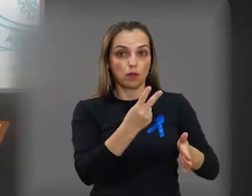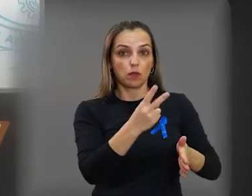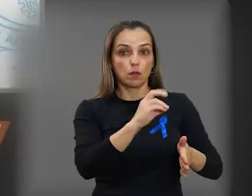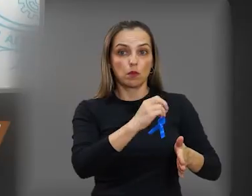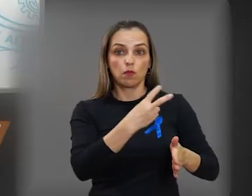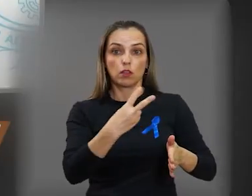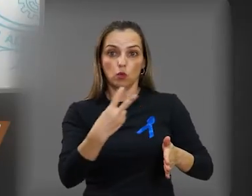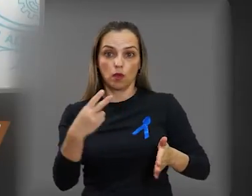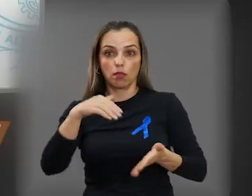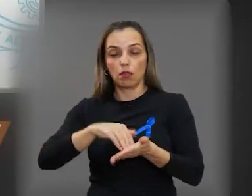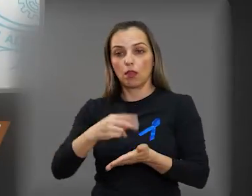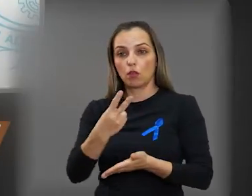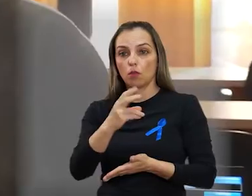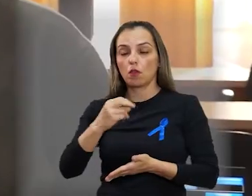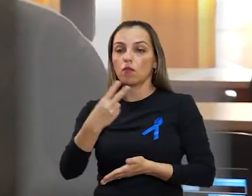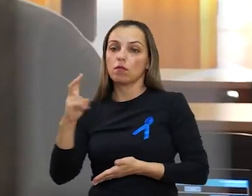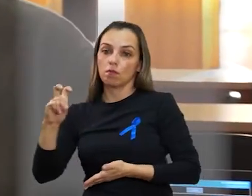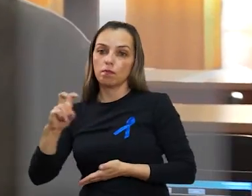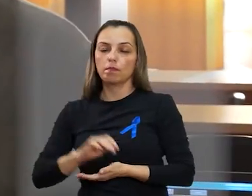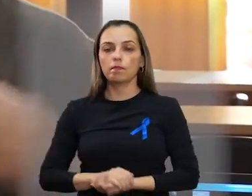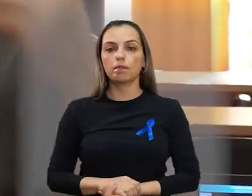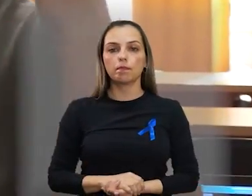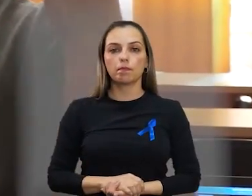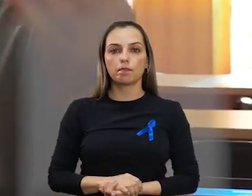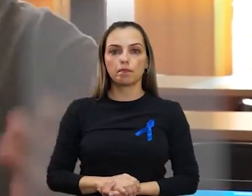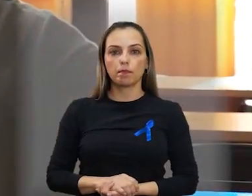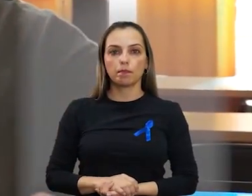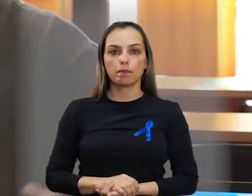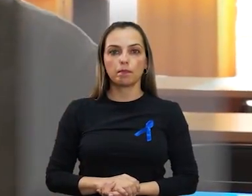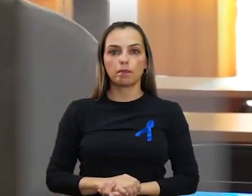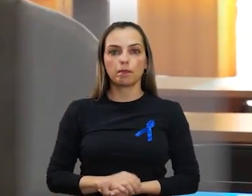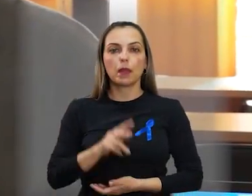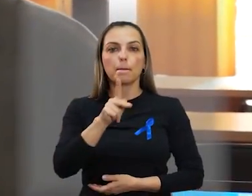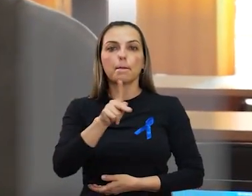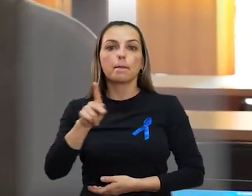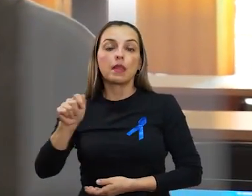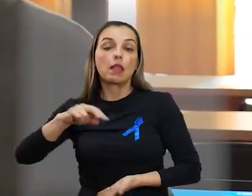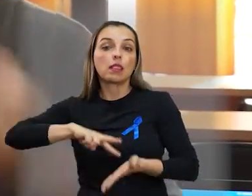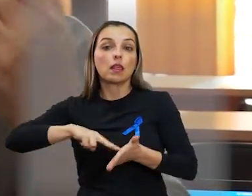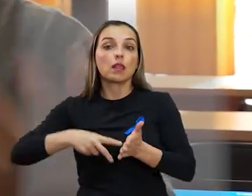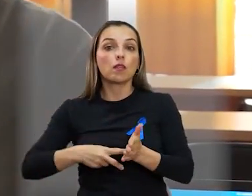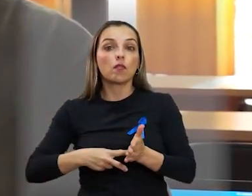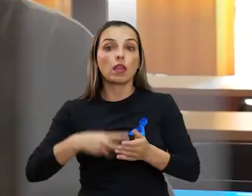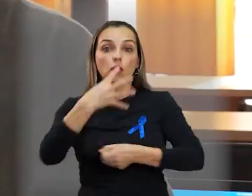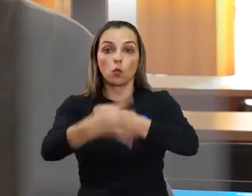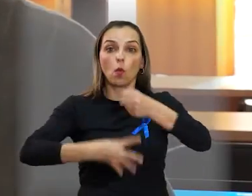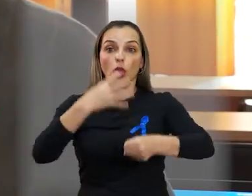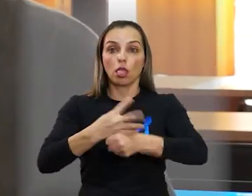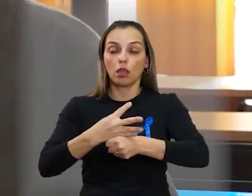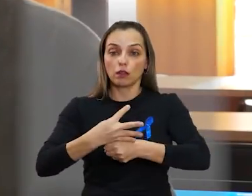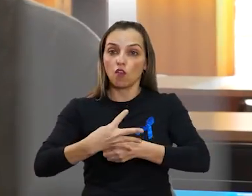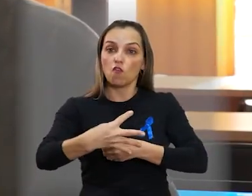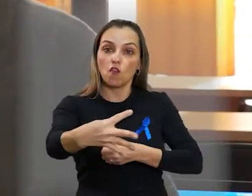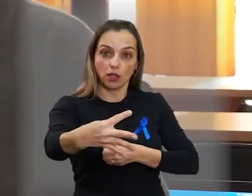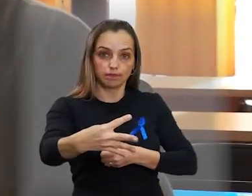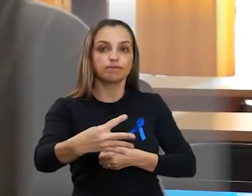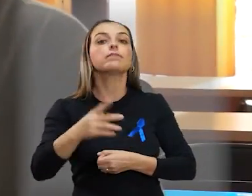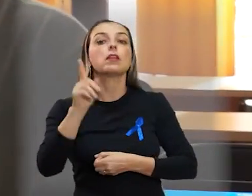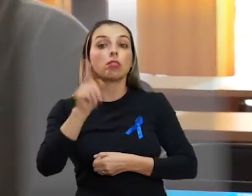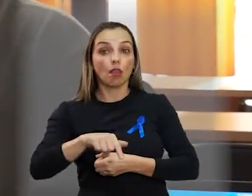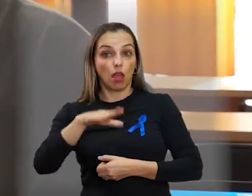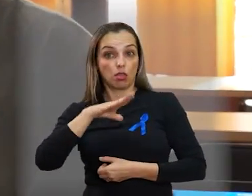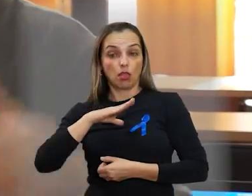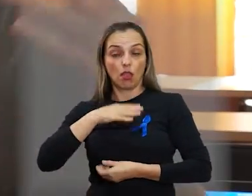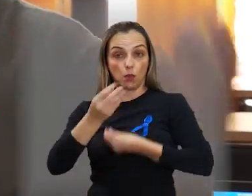2022 a2025 priori norteia a cidade nos próximos quatro anos então